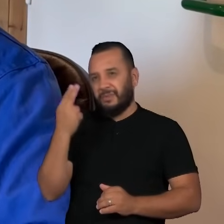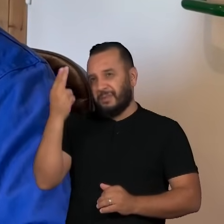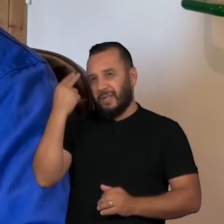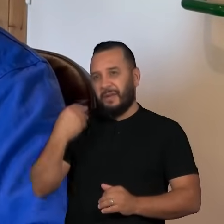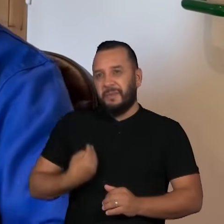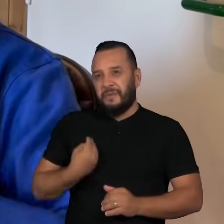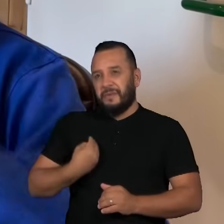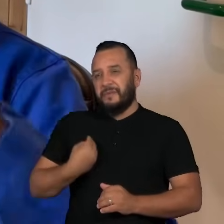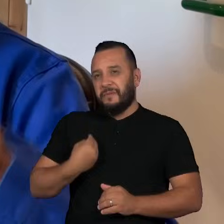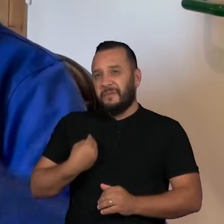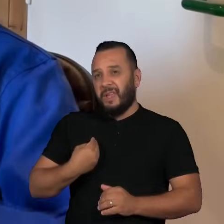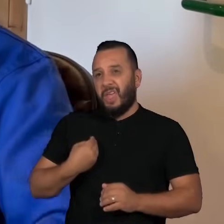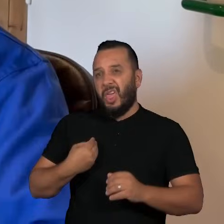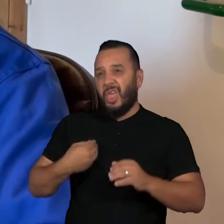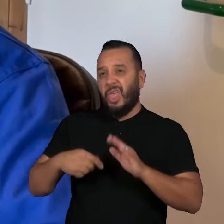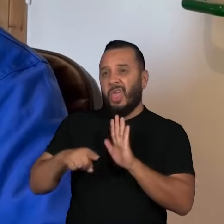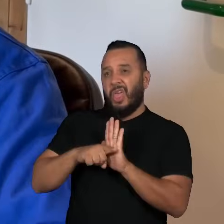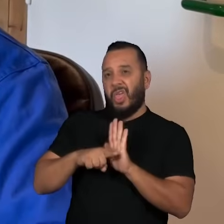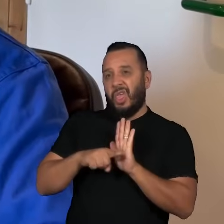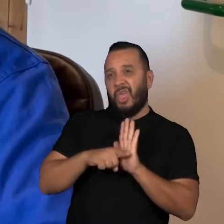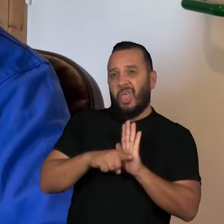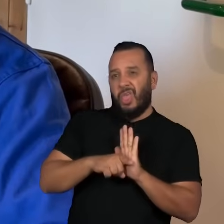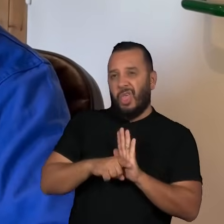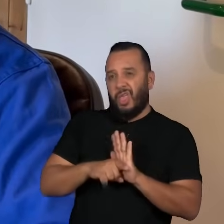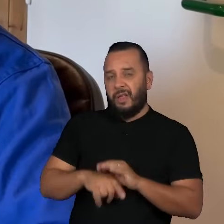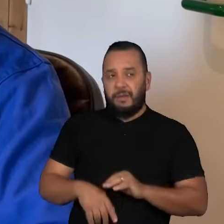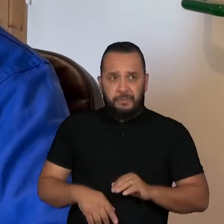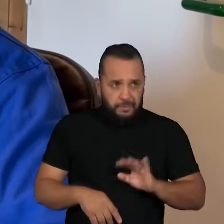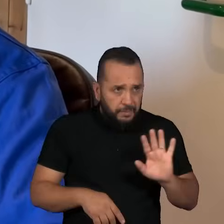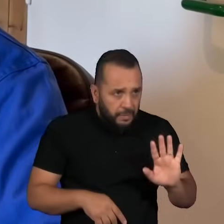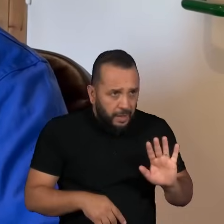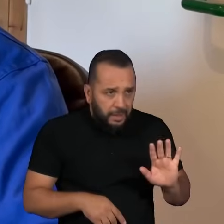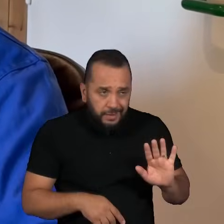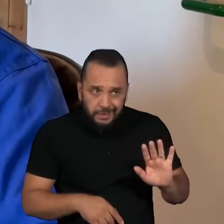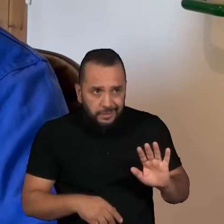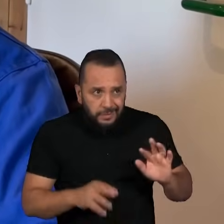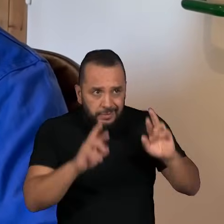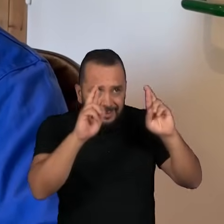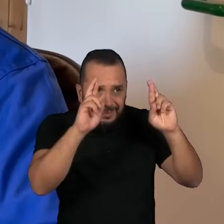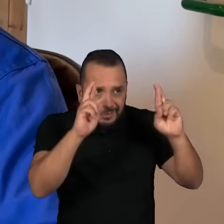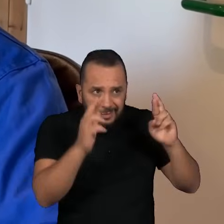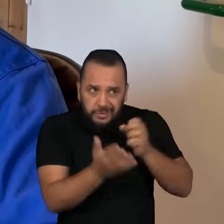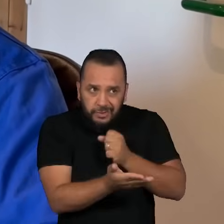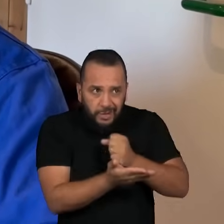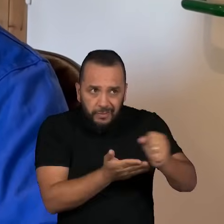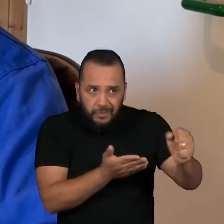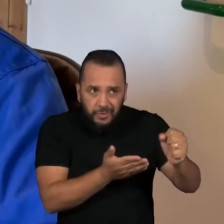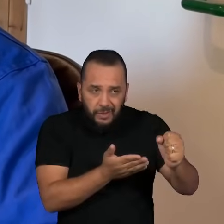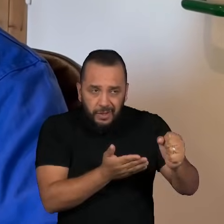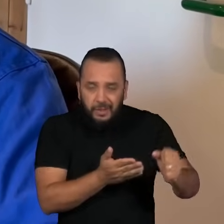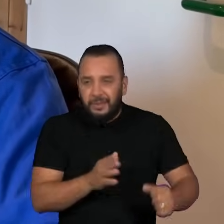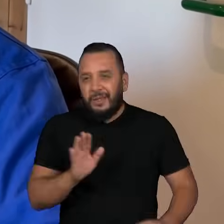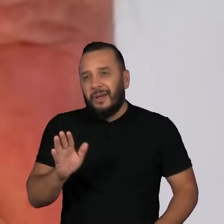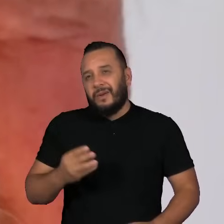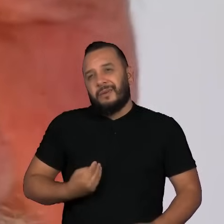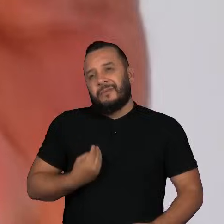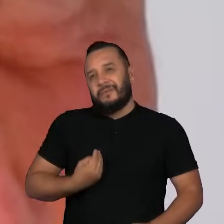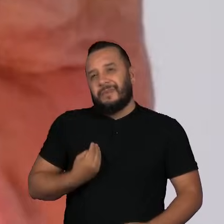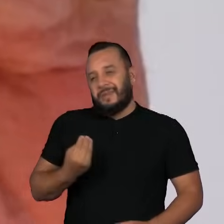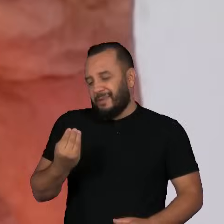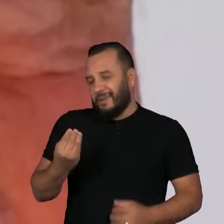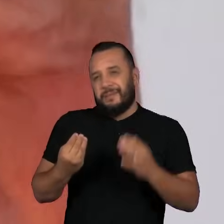no pessimismo. Eu disse, é tarde para ser pessimista. A vida ainda é incrivelmente bela.